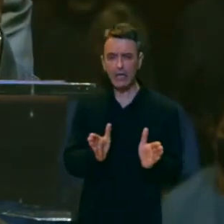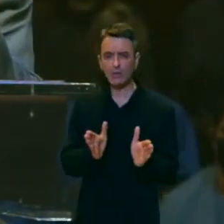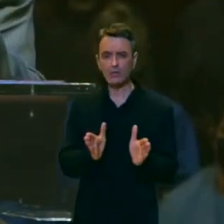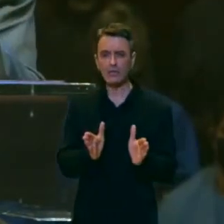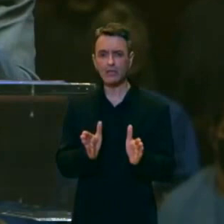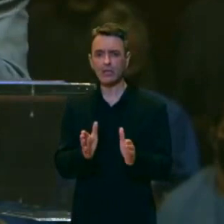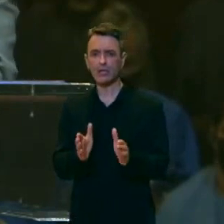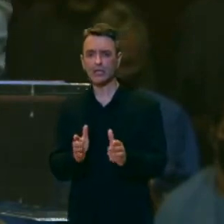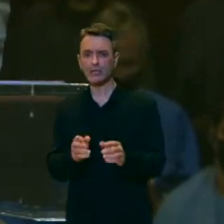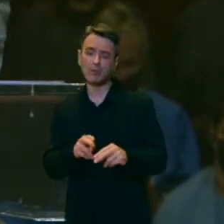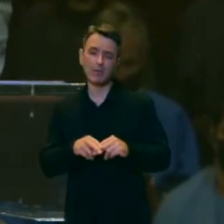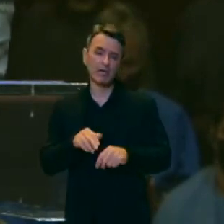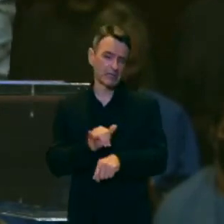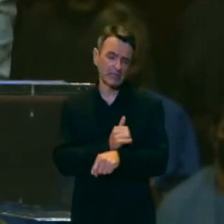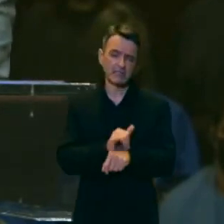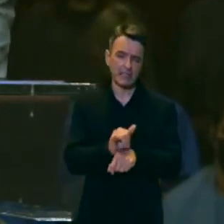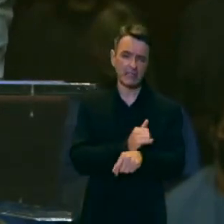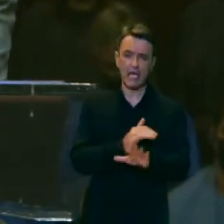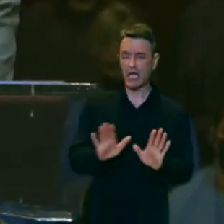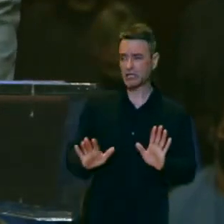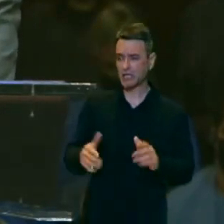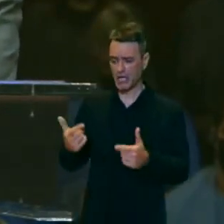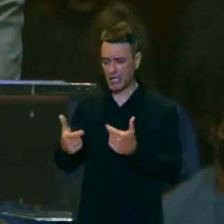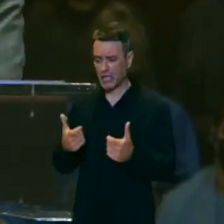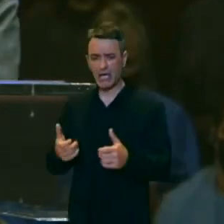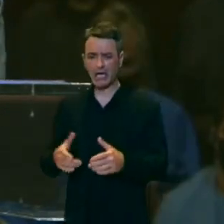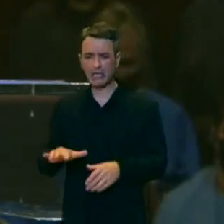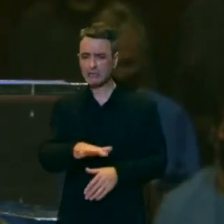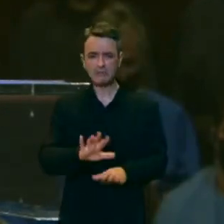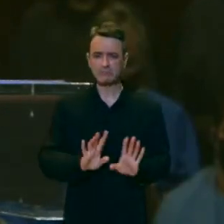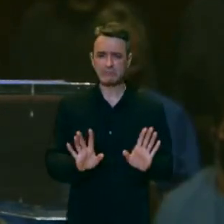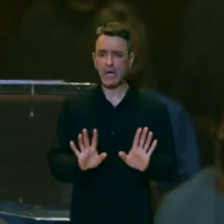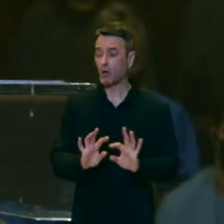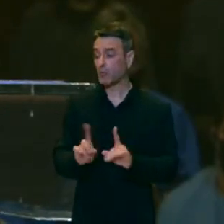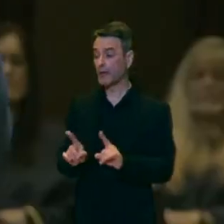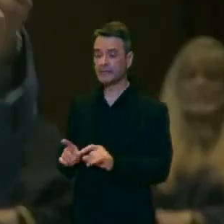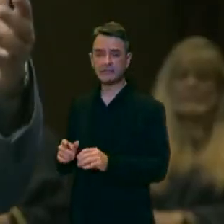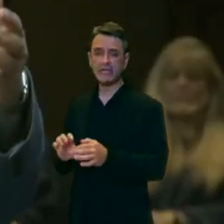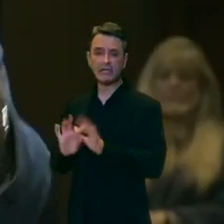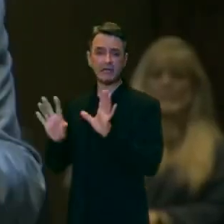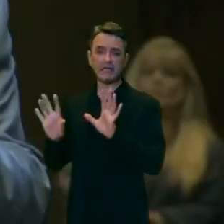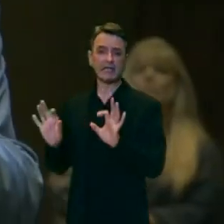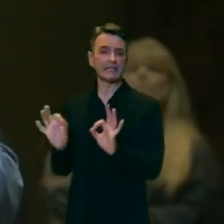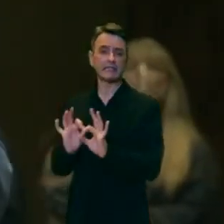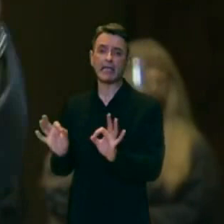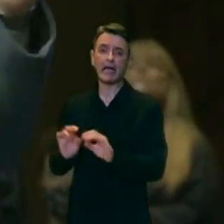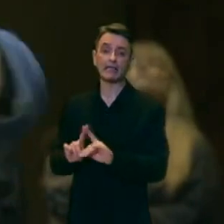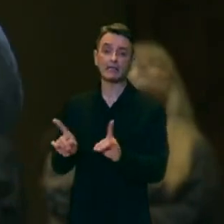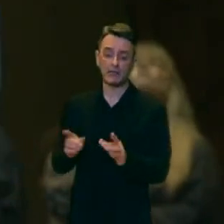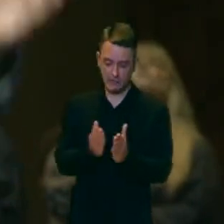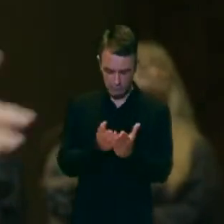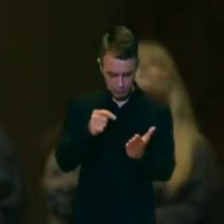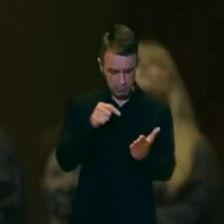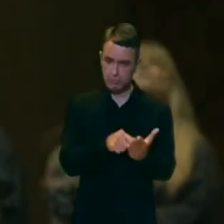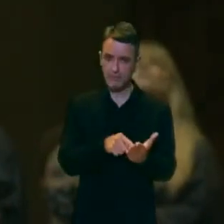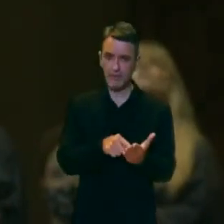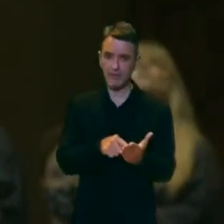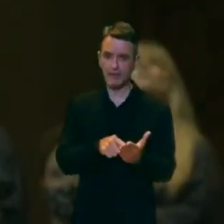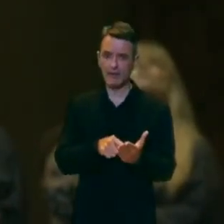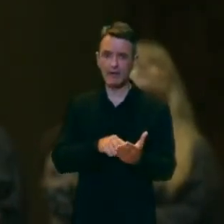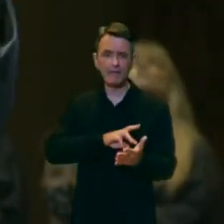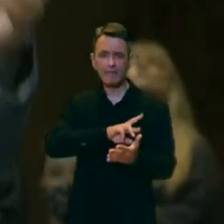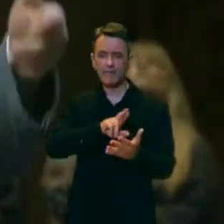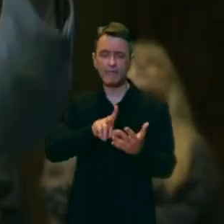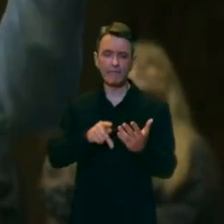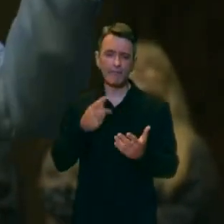lugar. E a guerra não aconteceu ali e eles não foram libertos. E a gente vai encontrar na palavra de Deus vários profetas dizendo